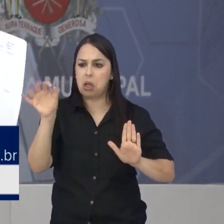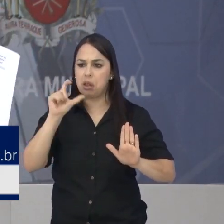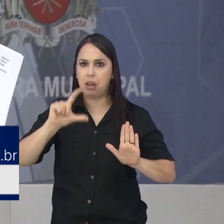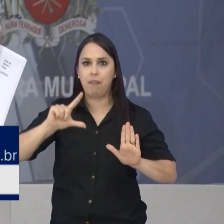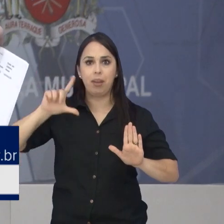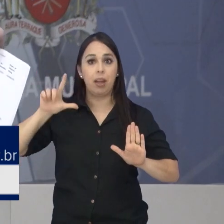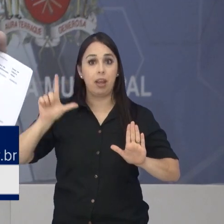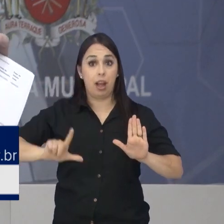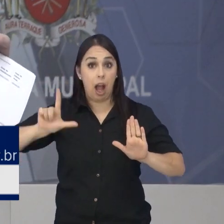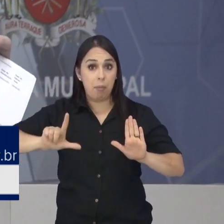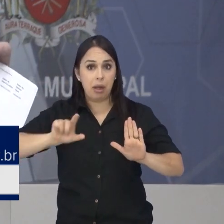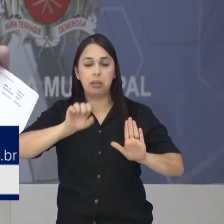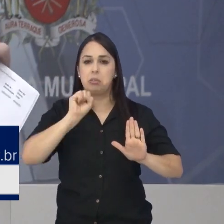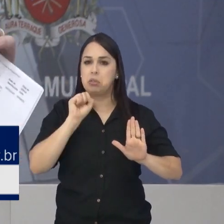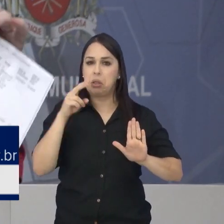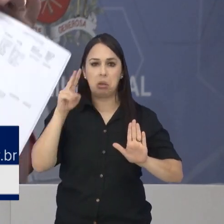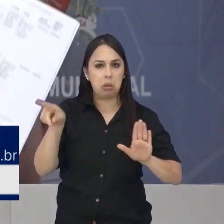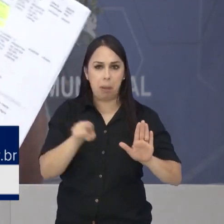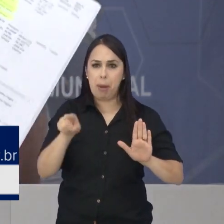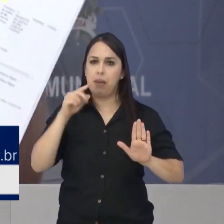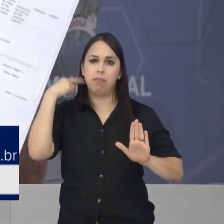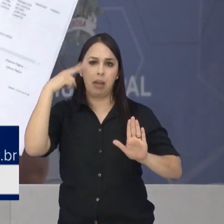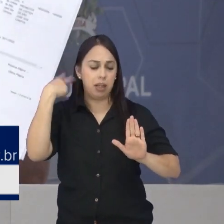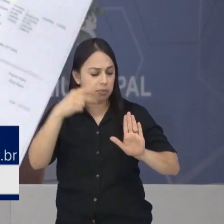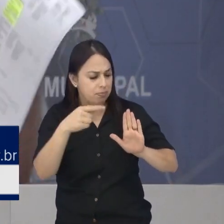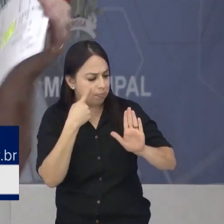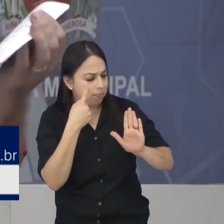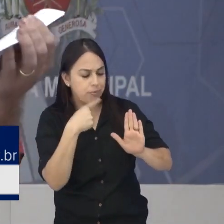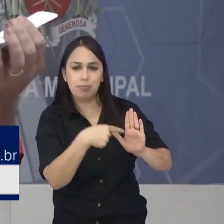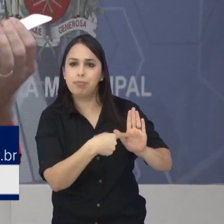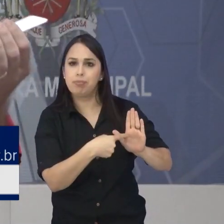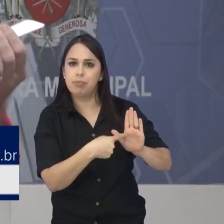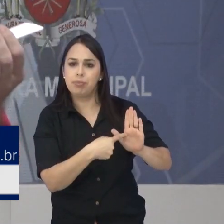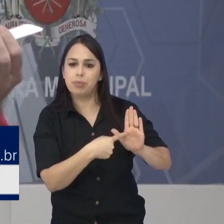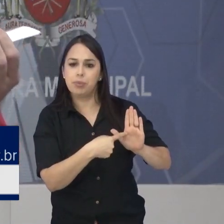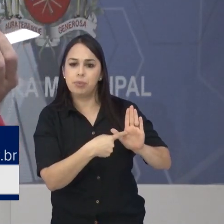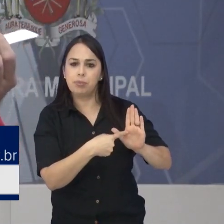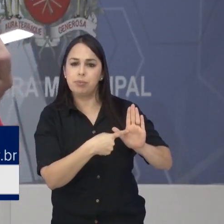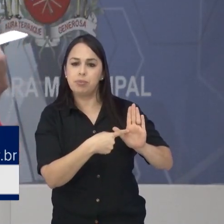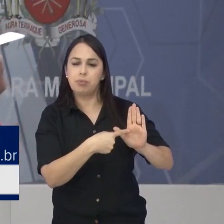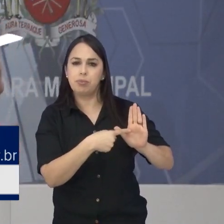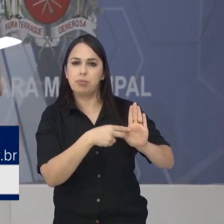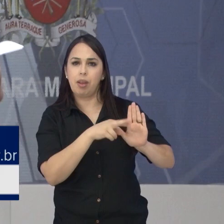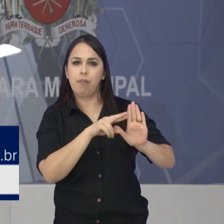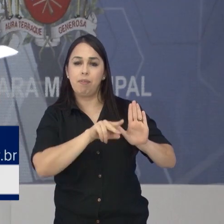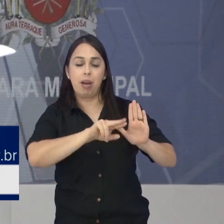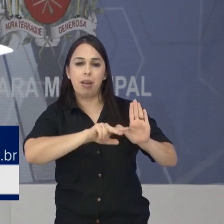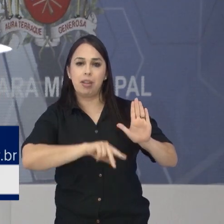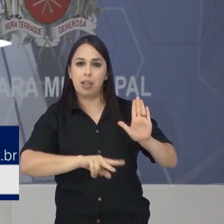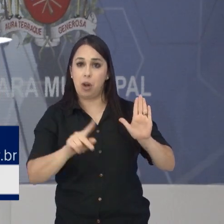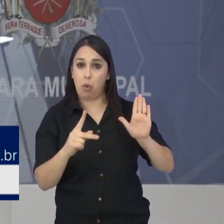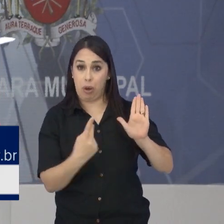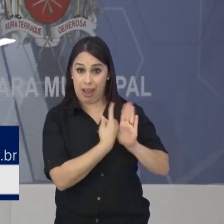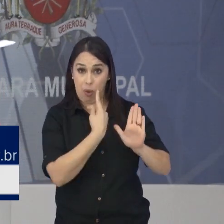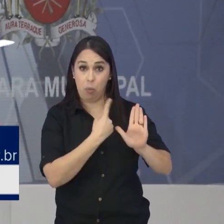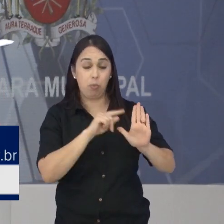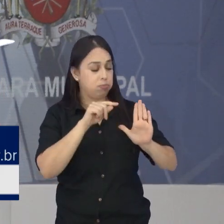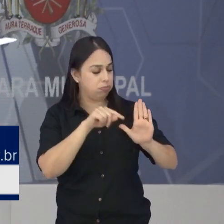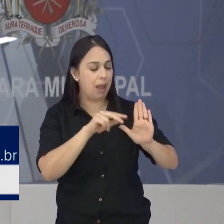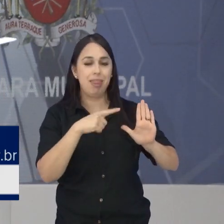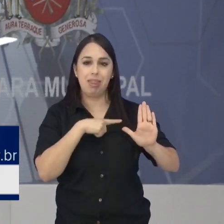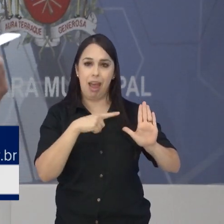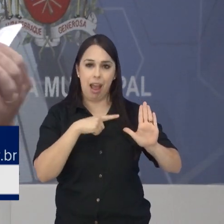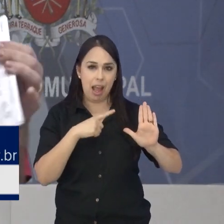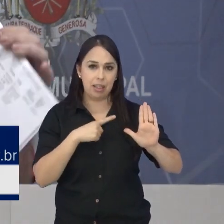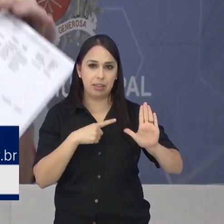Campos, qualquer vereador dessa casa, existe aqui irregularidades, vou assim chamar, que existe